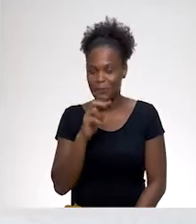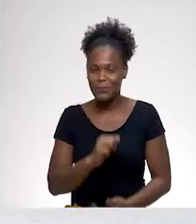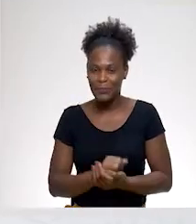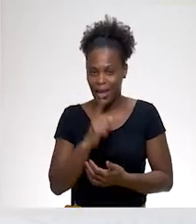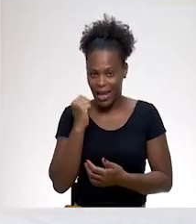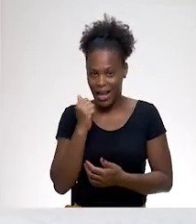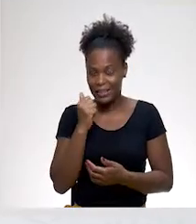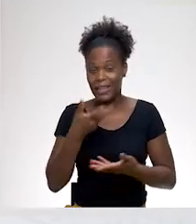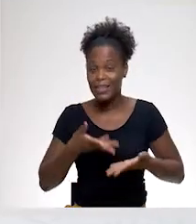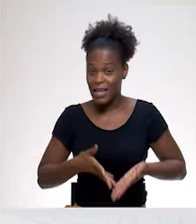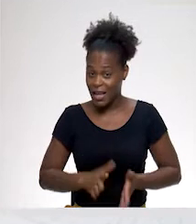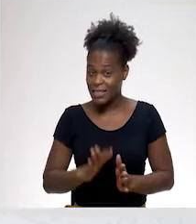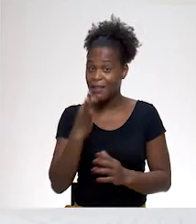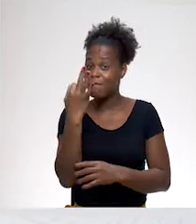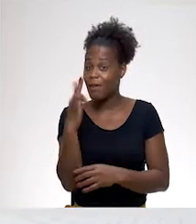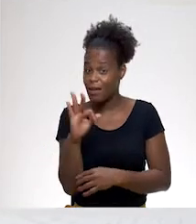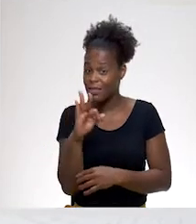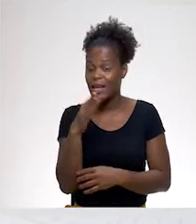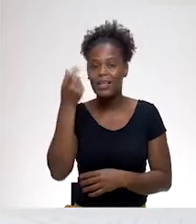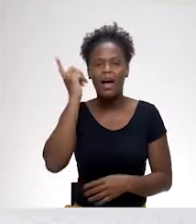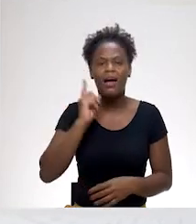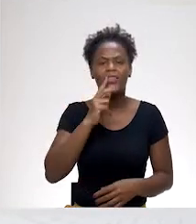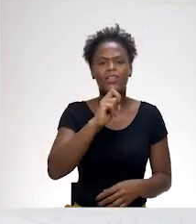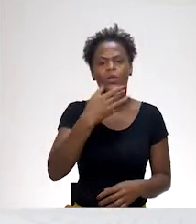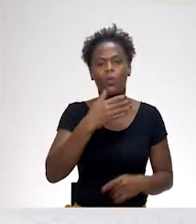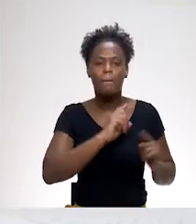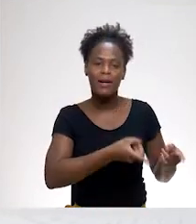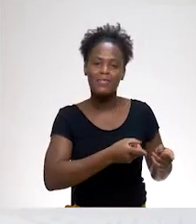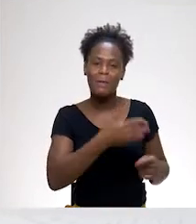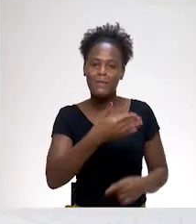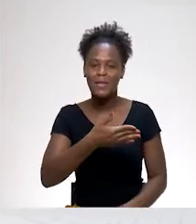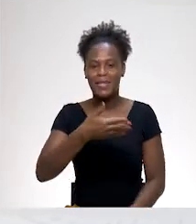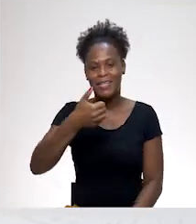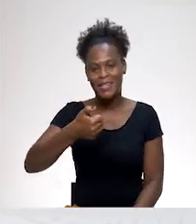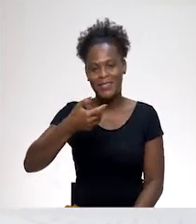Descartes foi um filósofo francês. Nasceu a 31 de março de